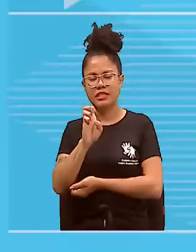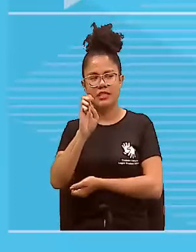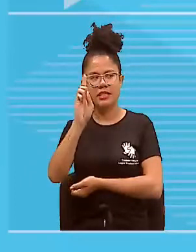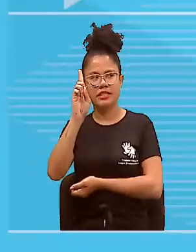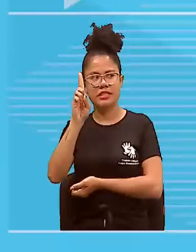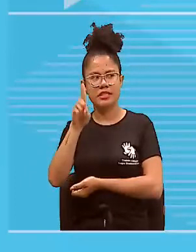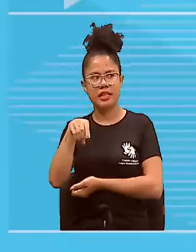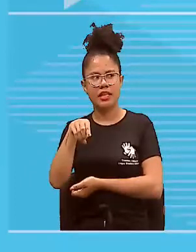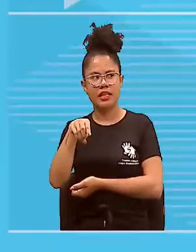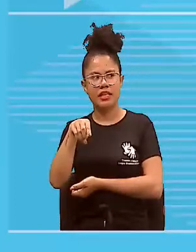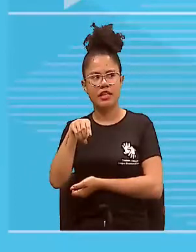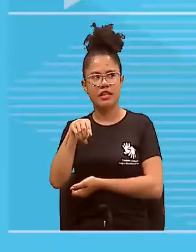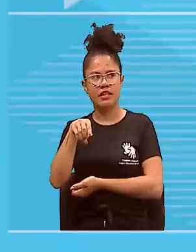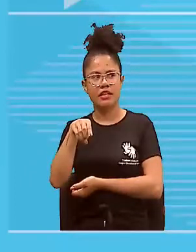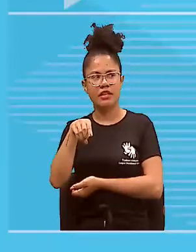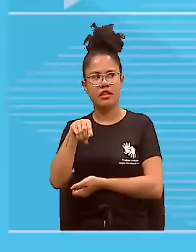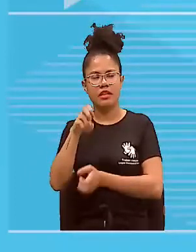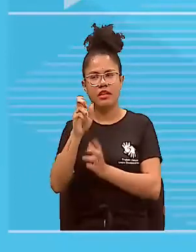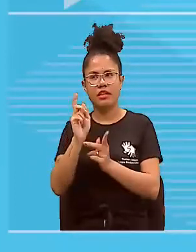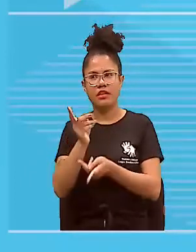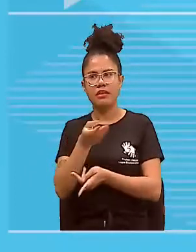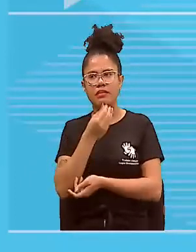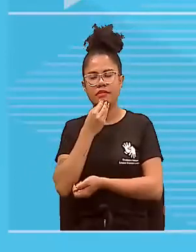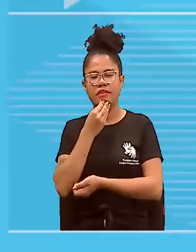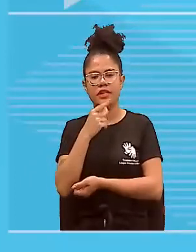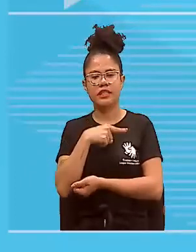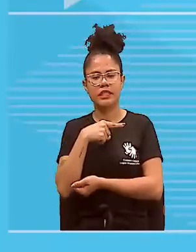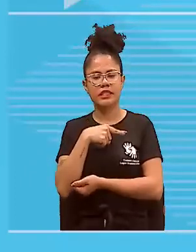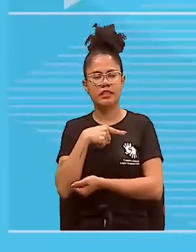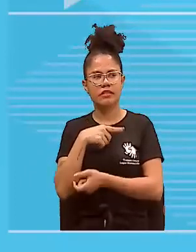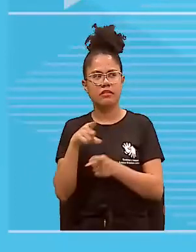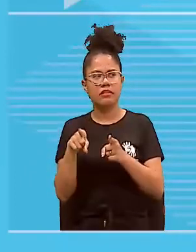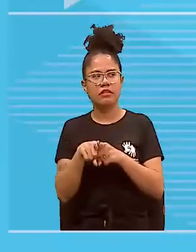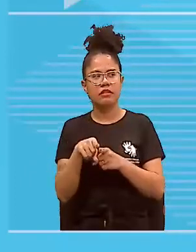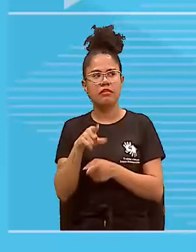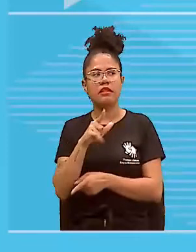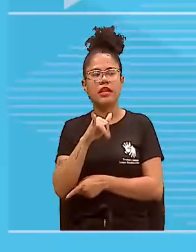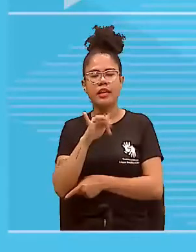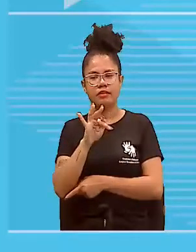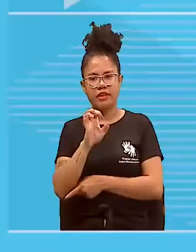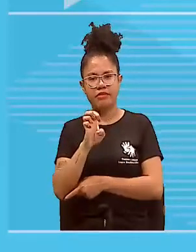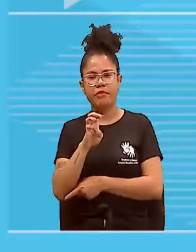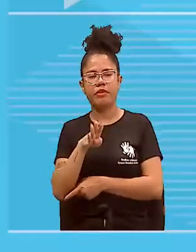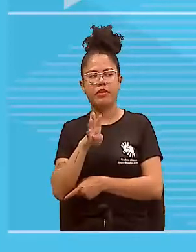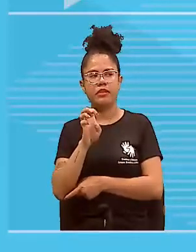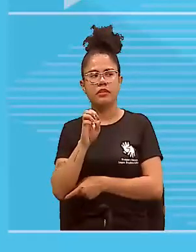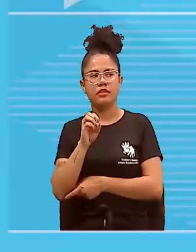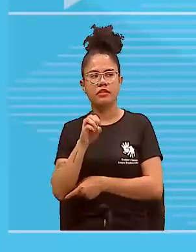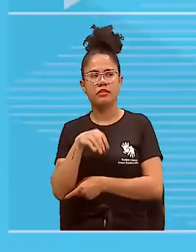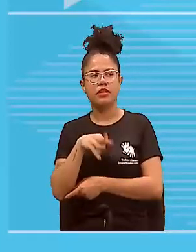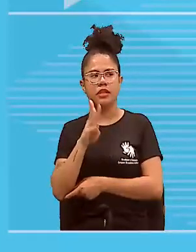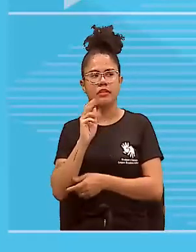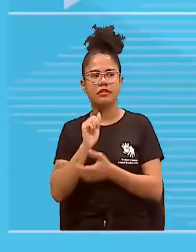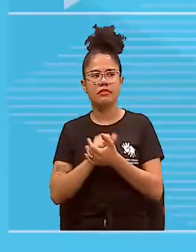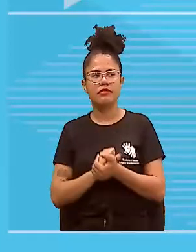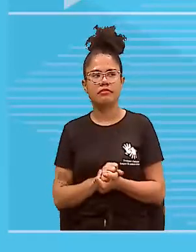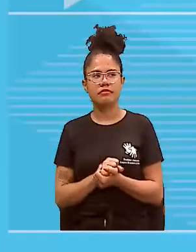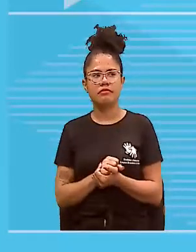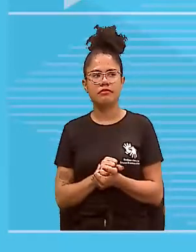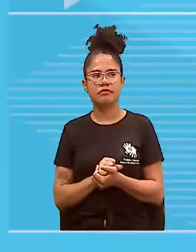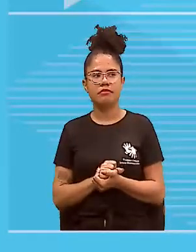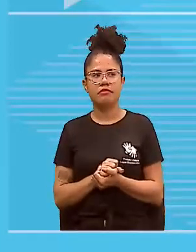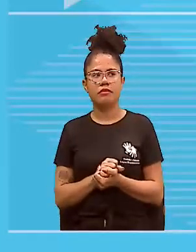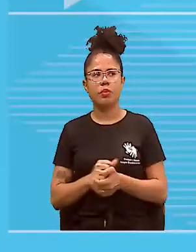sabonete Lever ainda tem no mercado eu acho o Life Boy Ainda tem no mercado não tem tia Life Boy não tem cuidado